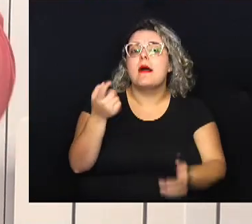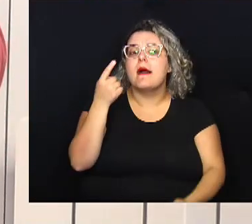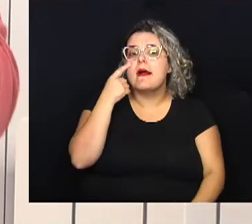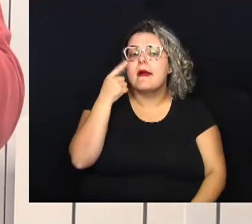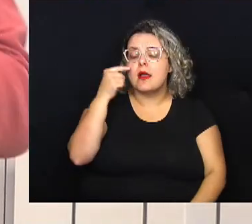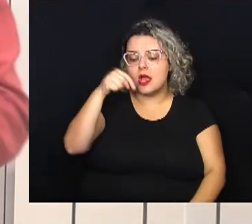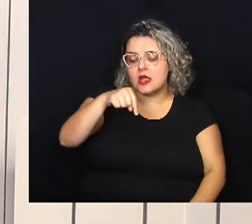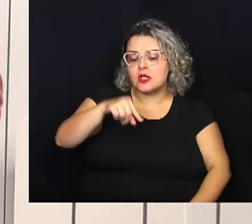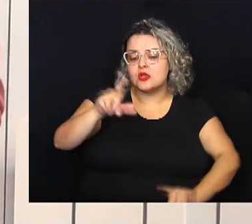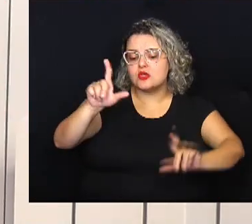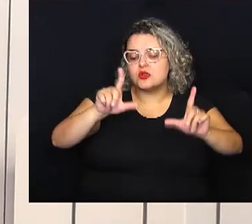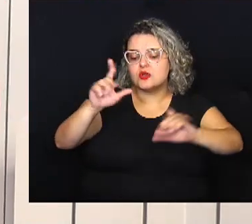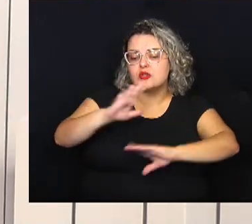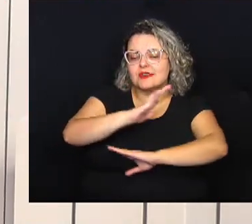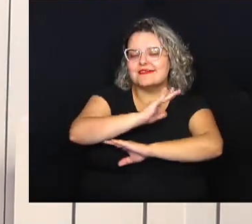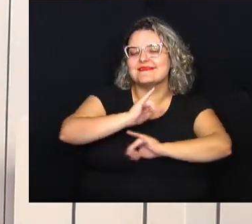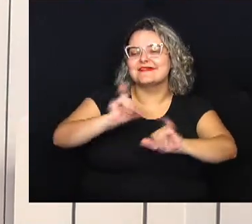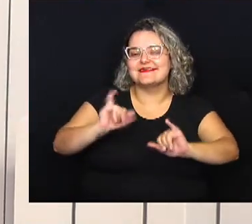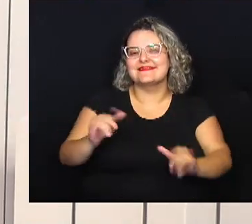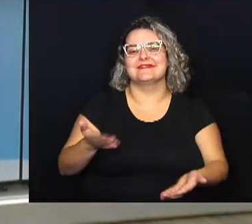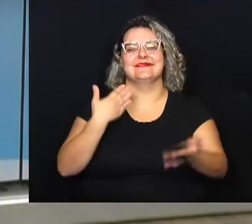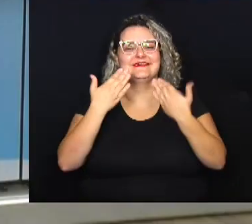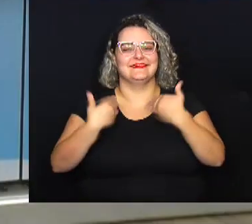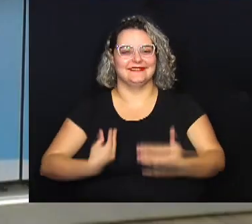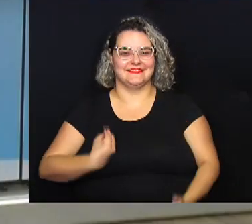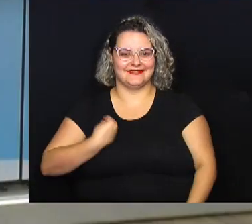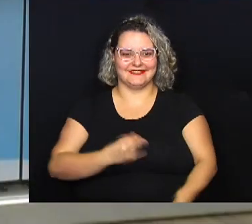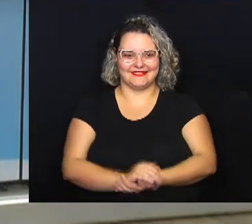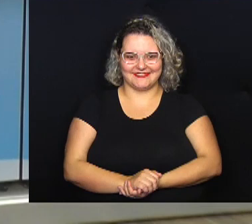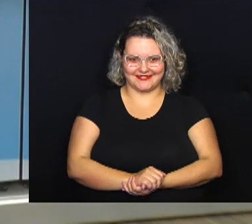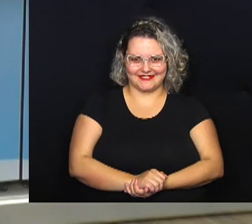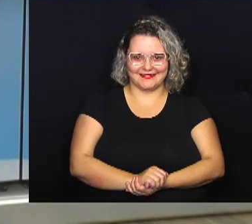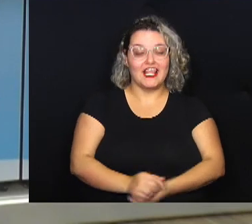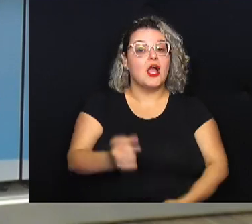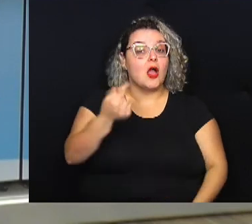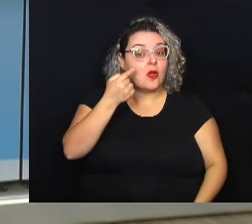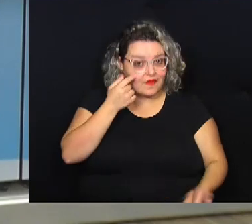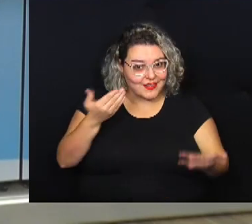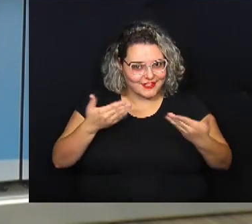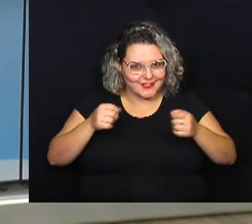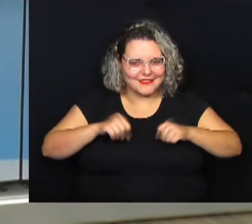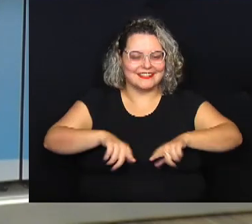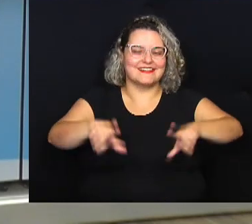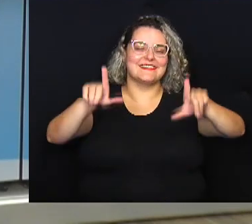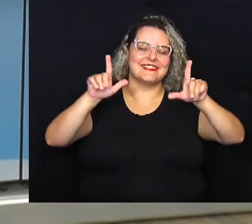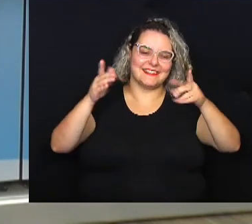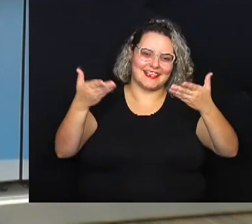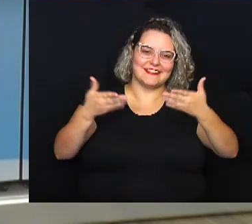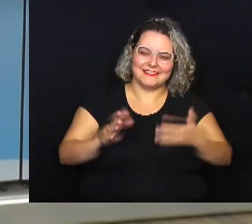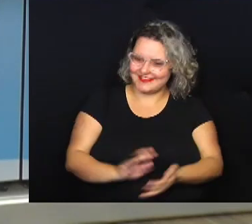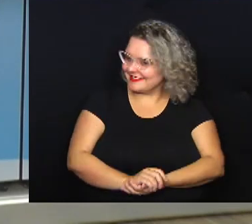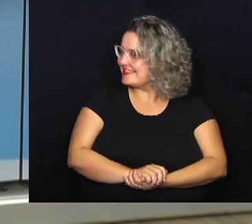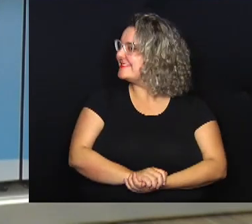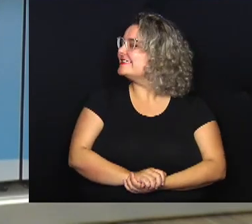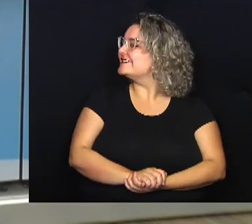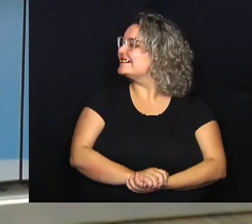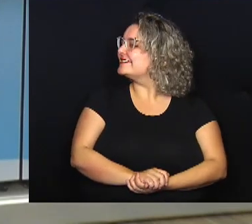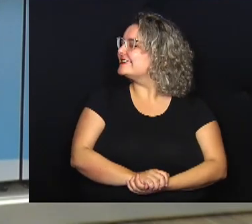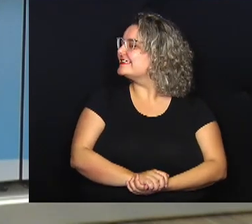nosso telejornal, que a gente conversa ao vivo. Confira a partir de agora os destaques de